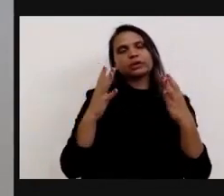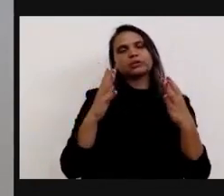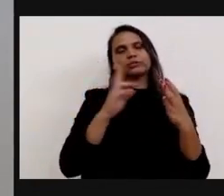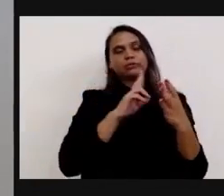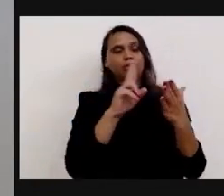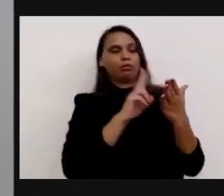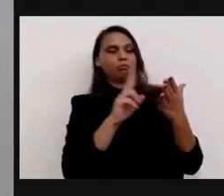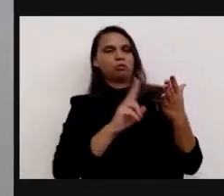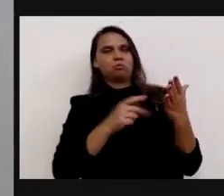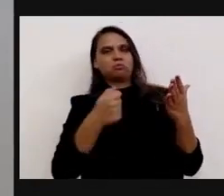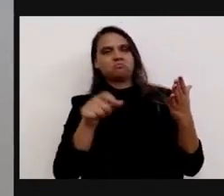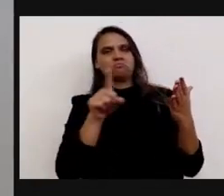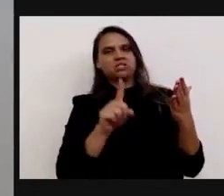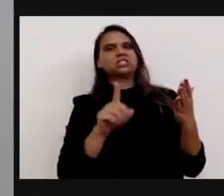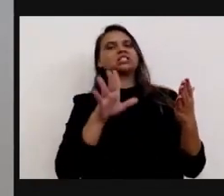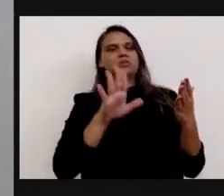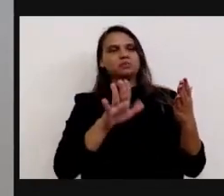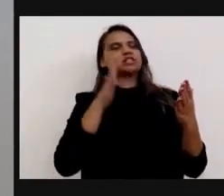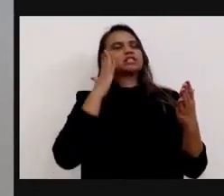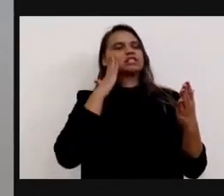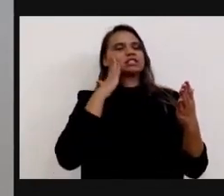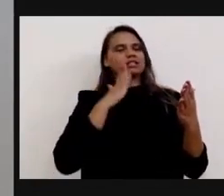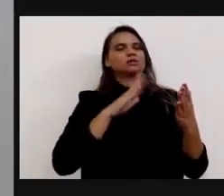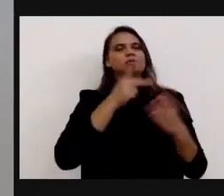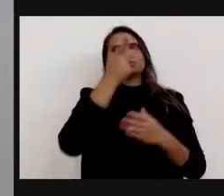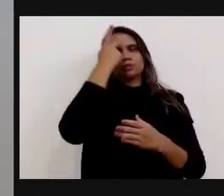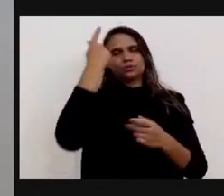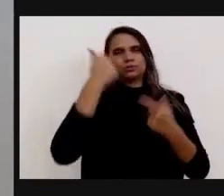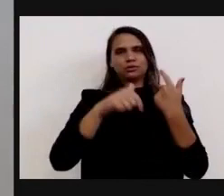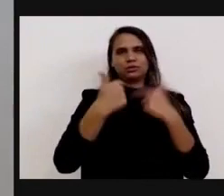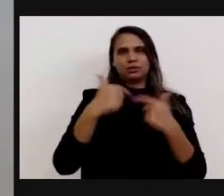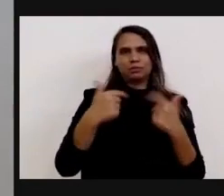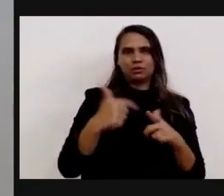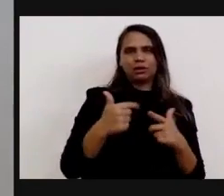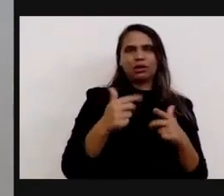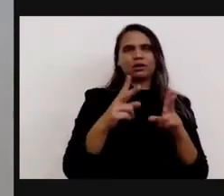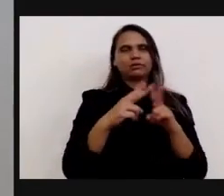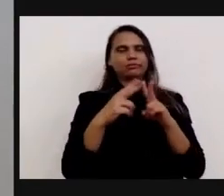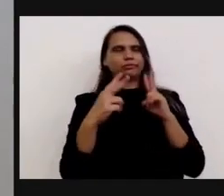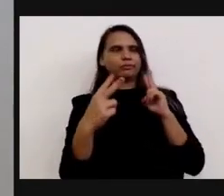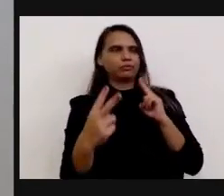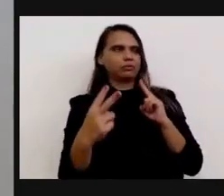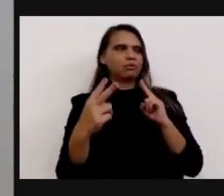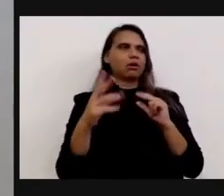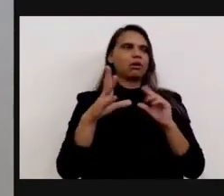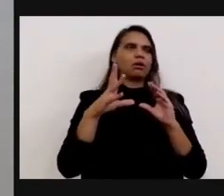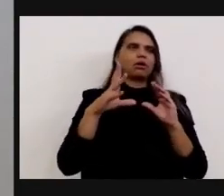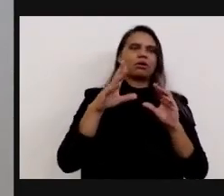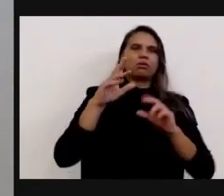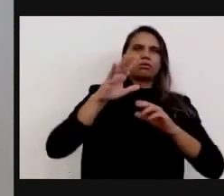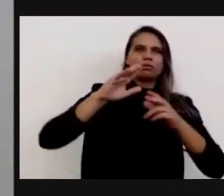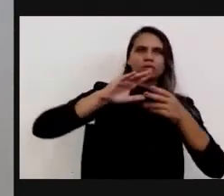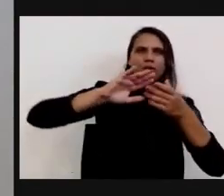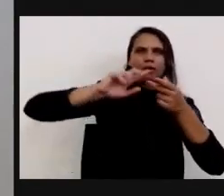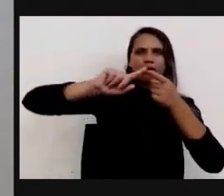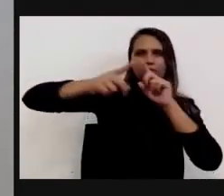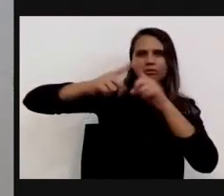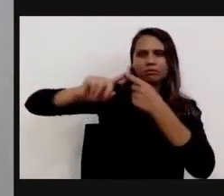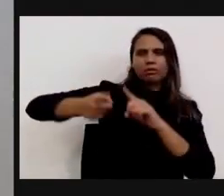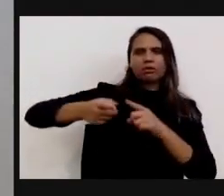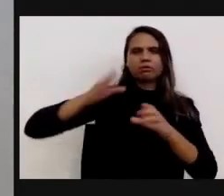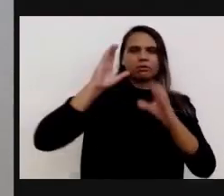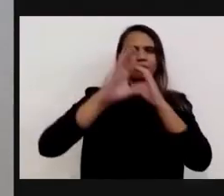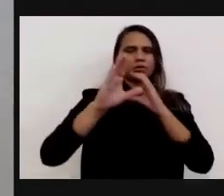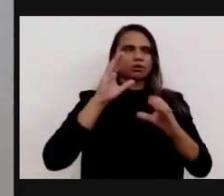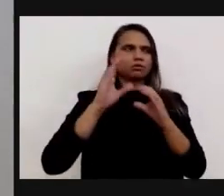nomear as pessoas mas desde as pessoas que trabalharam aqui na produção audiovisual né Toda Toda logística na